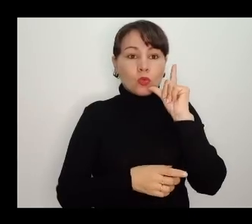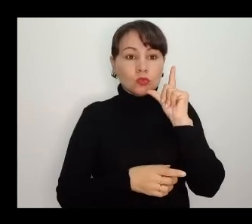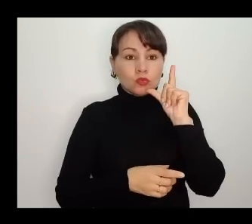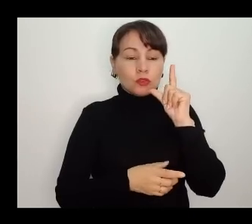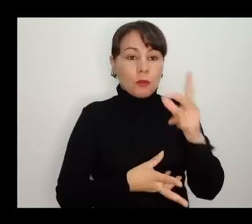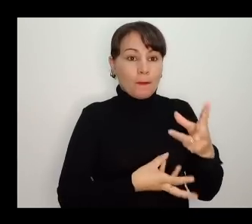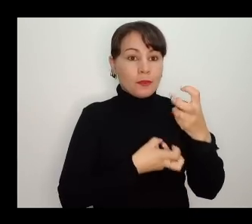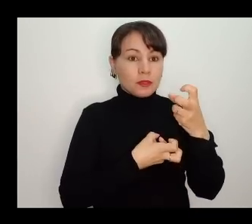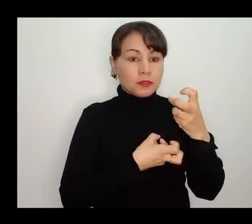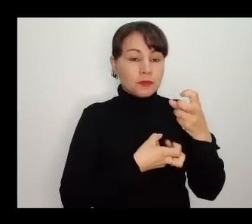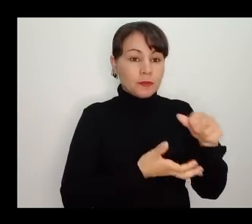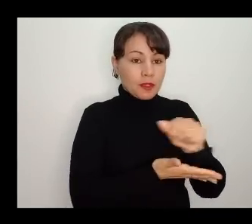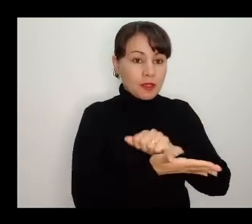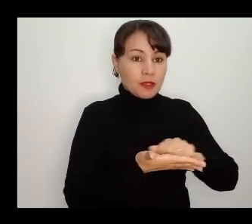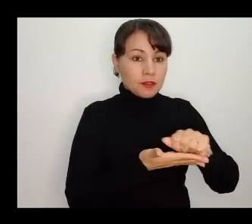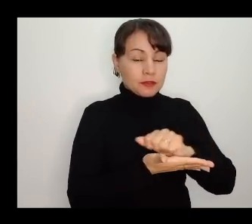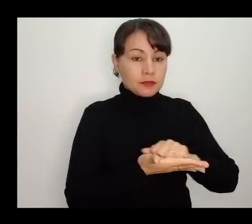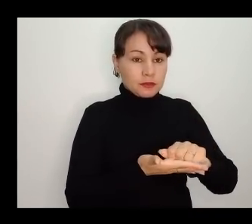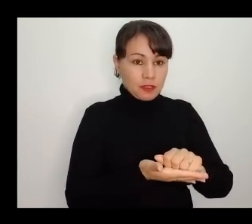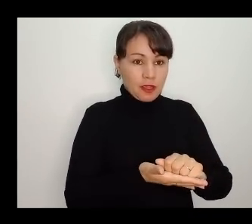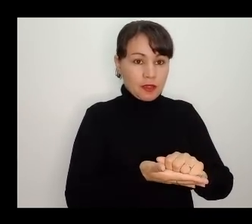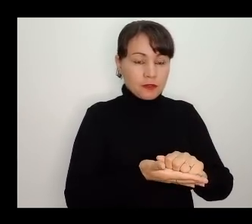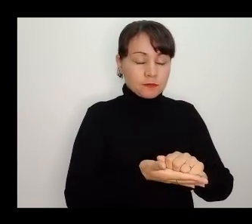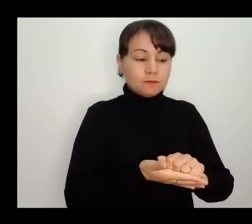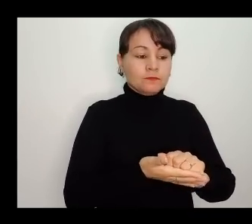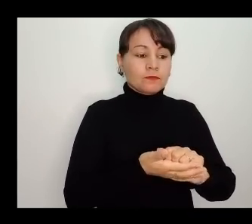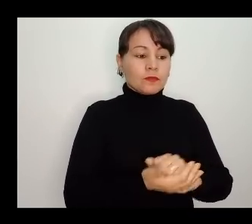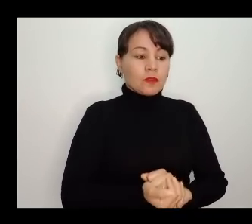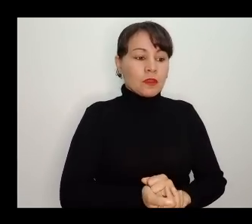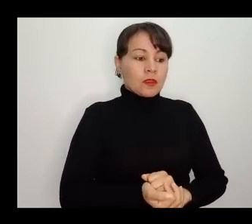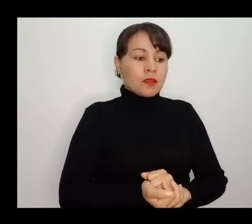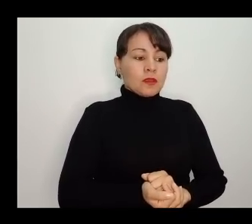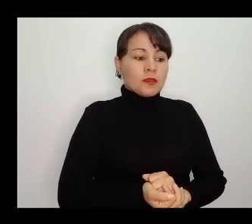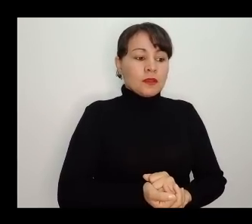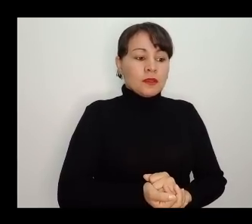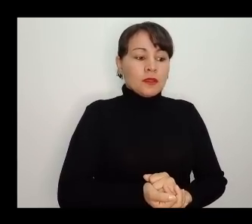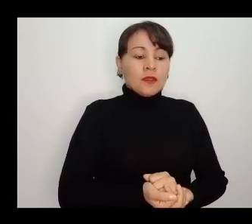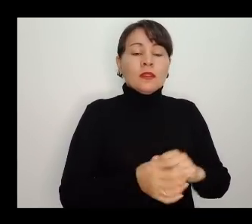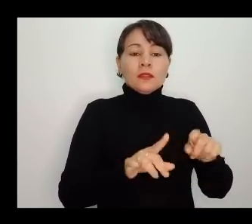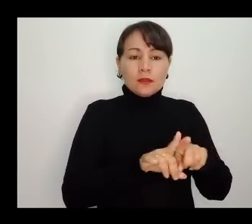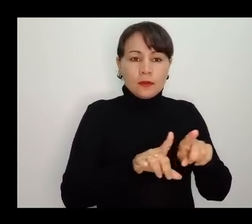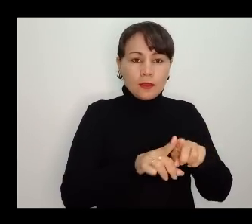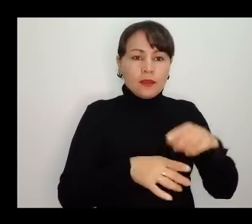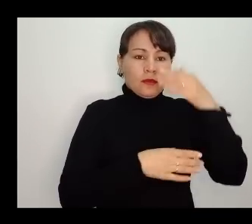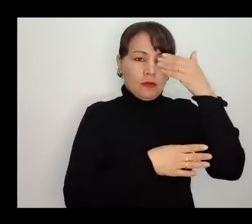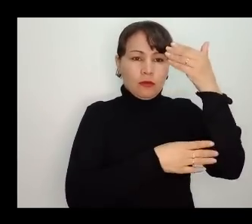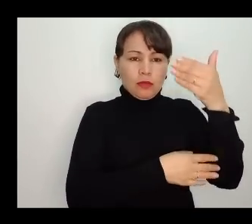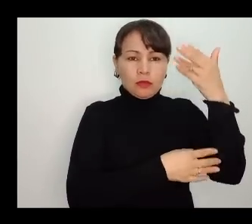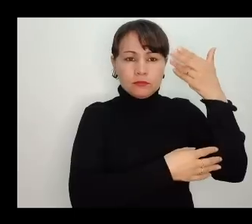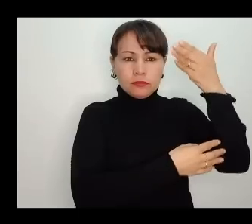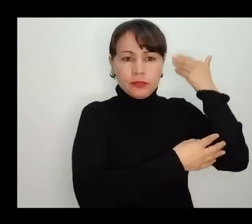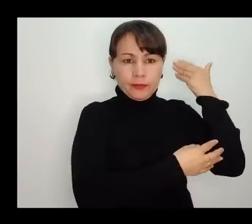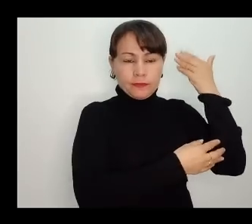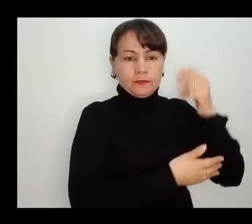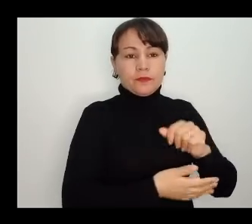conseguimos localizar as áreas temporais. E aqui também.